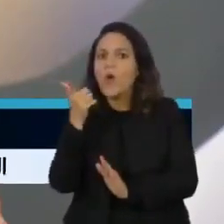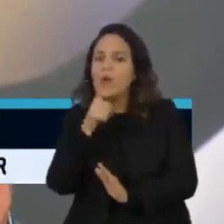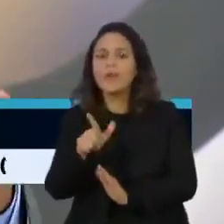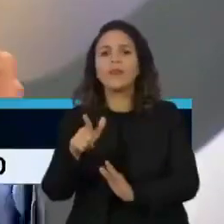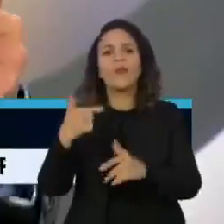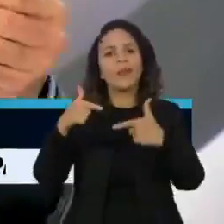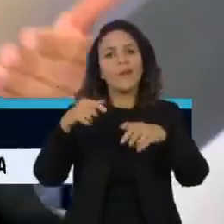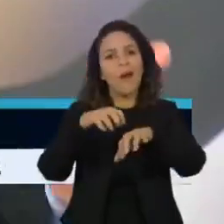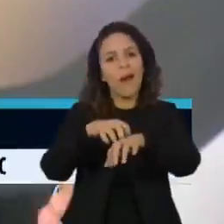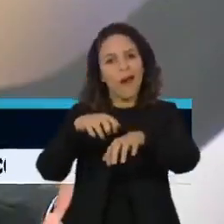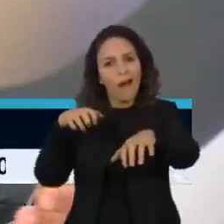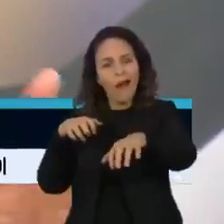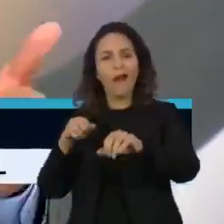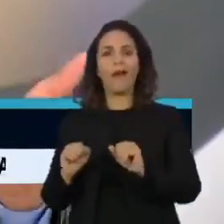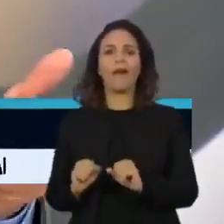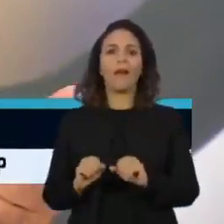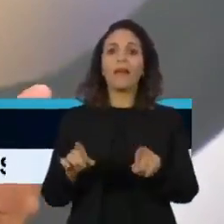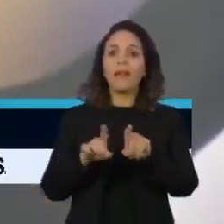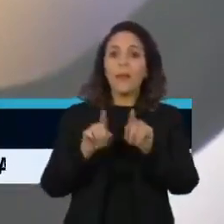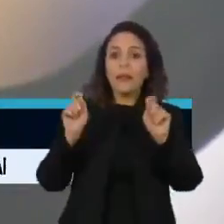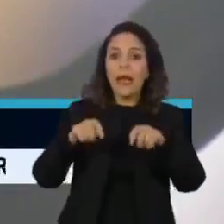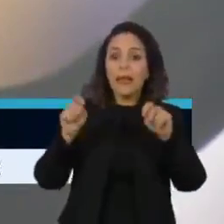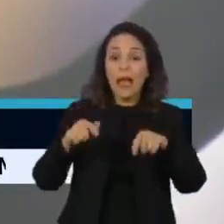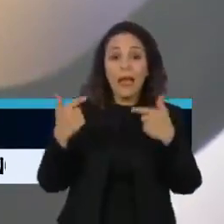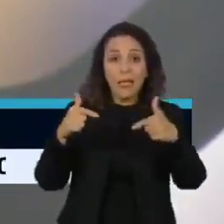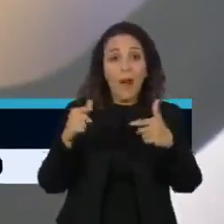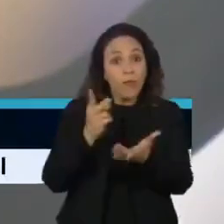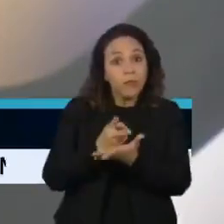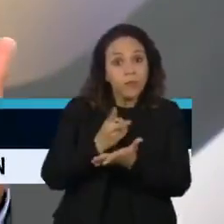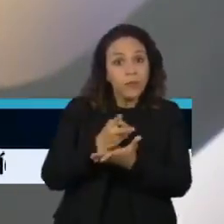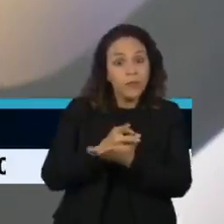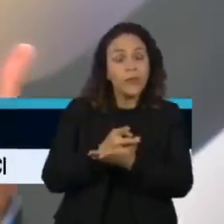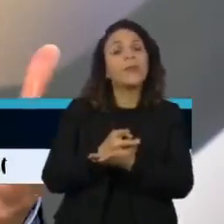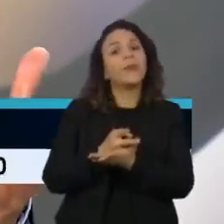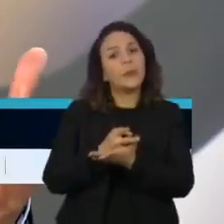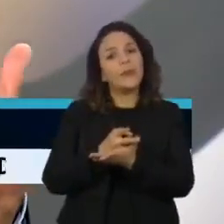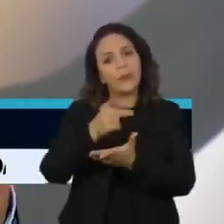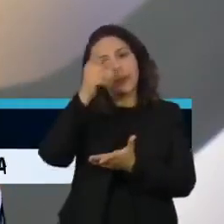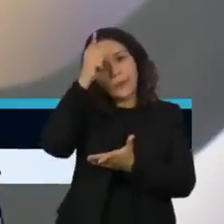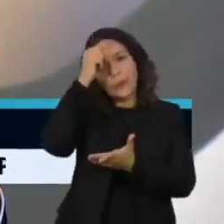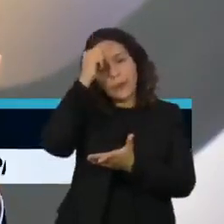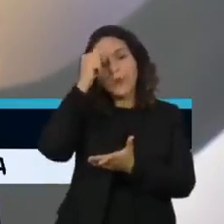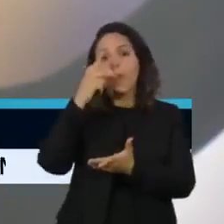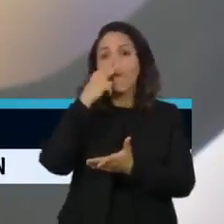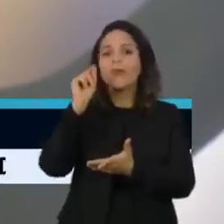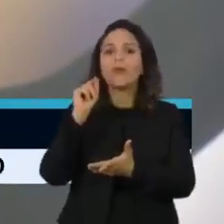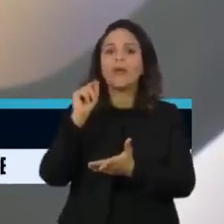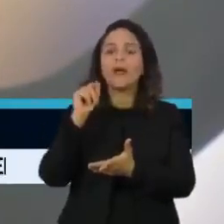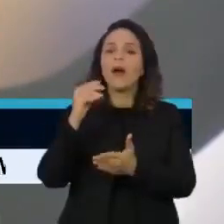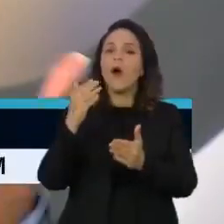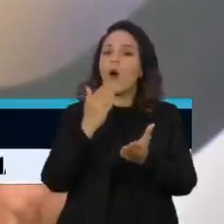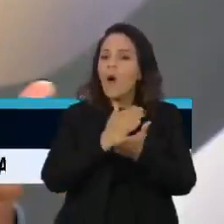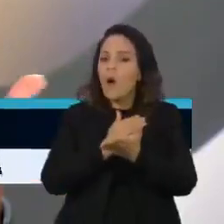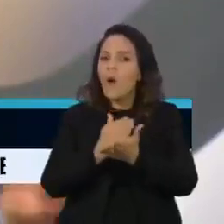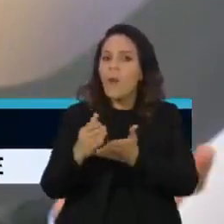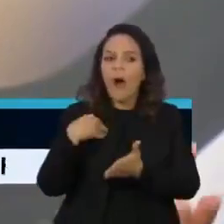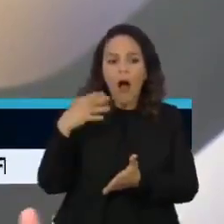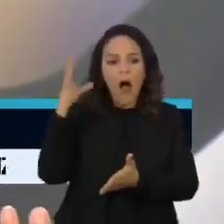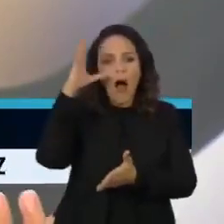fazer o trabalho remoto que pode manter o emprego etc e tem e tem um novo padrão ela também aprendeu